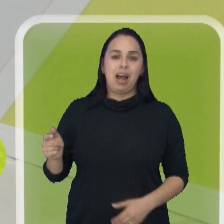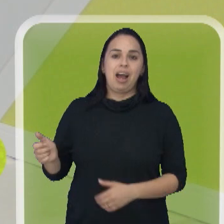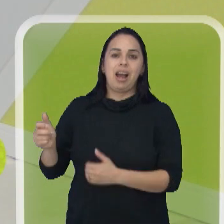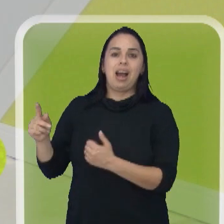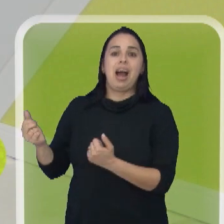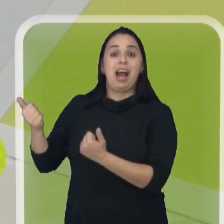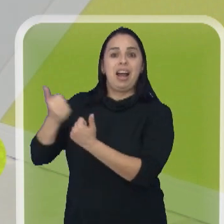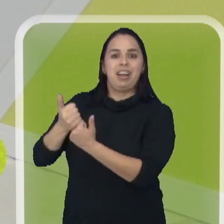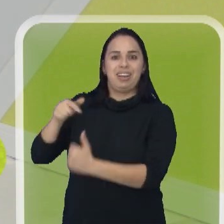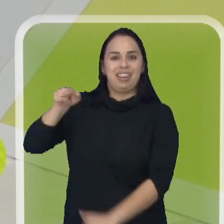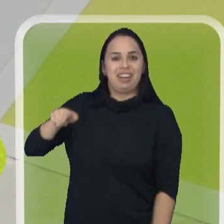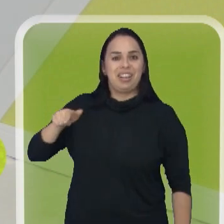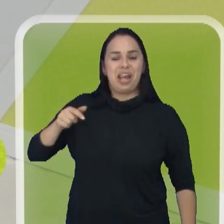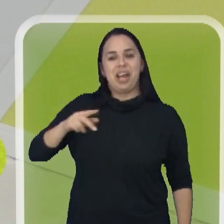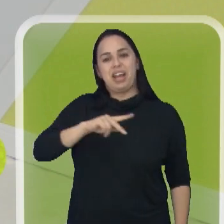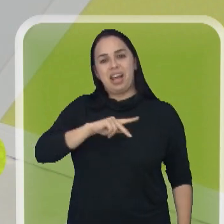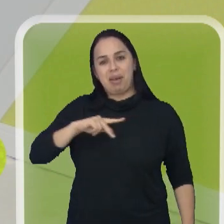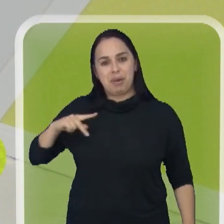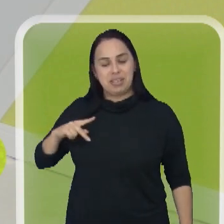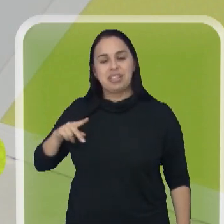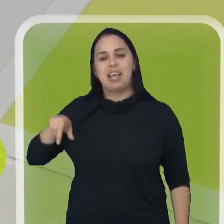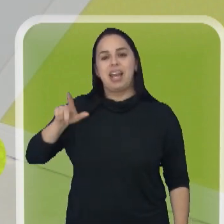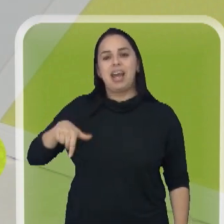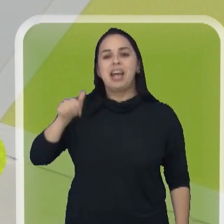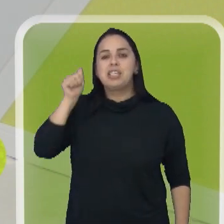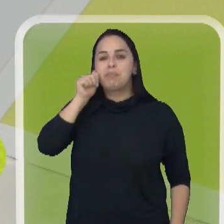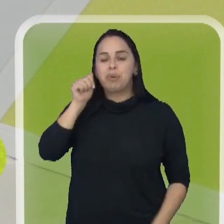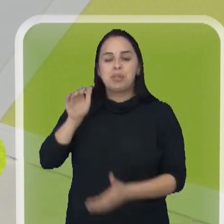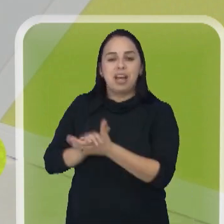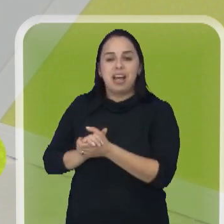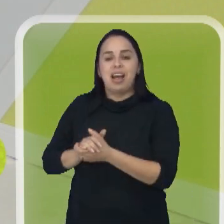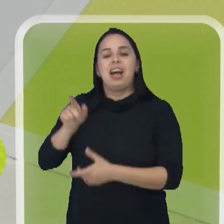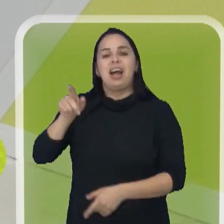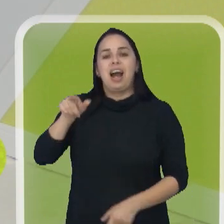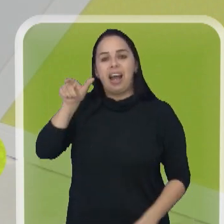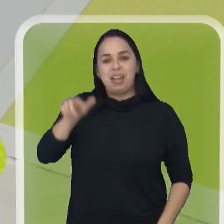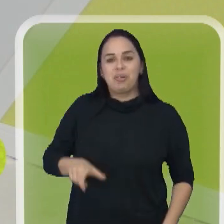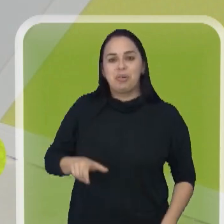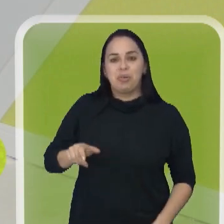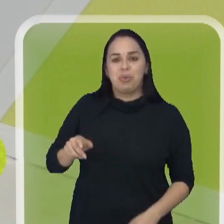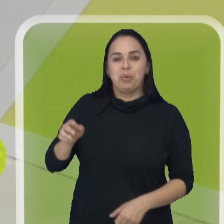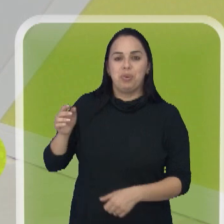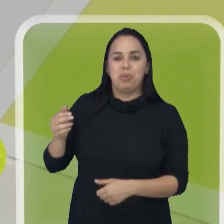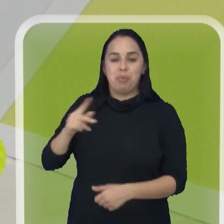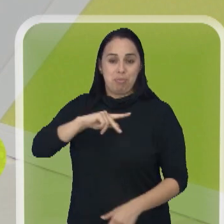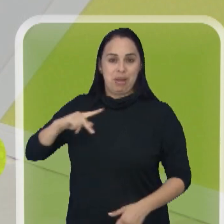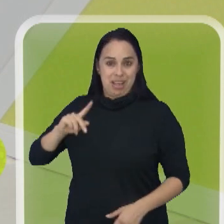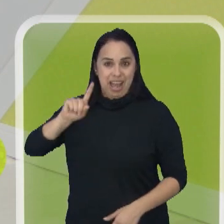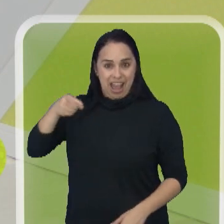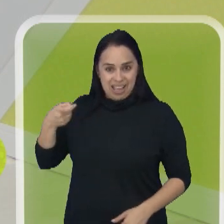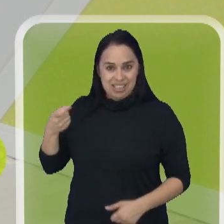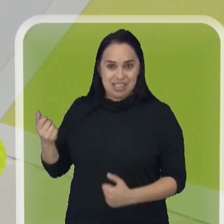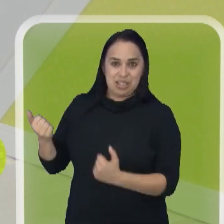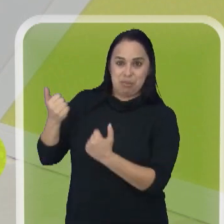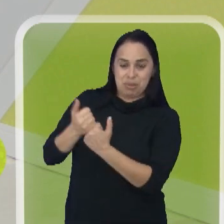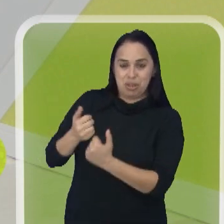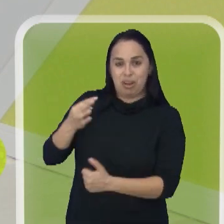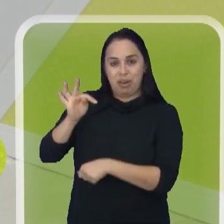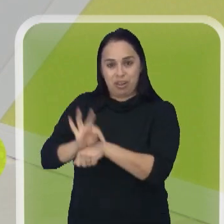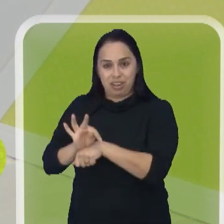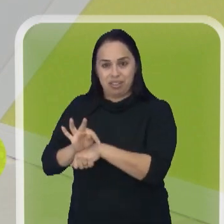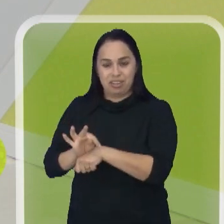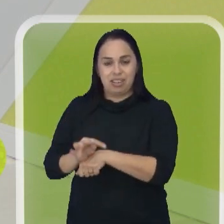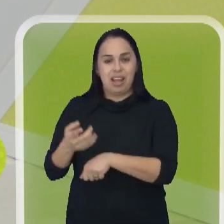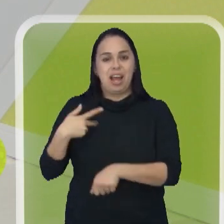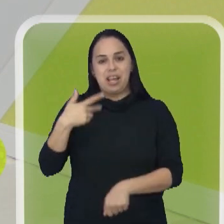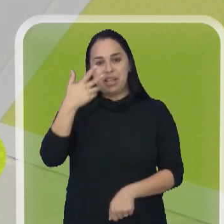é a esposa do Dado. E o Dado será o técnico do Mantiqueira. Eu falei com o Dado por telefone. O Dado disse o seguinte: o pessoal falava que eu era louco quando